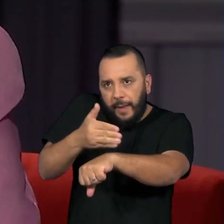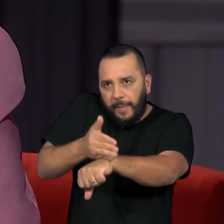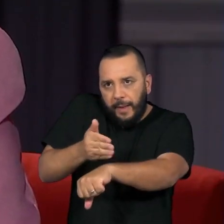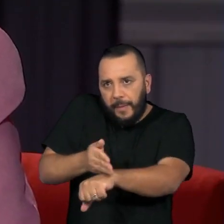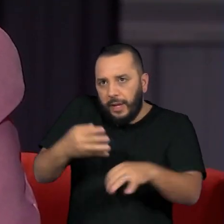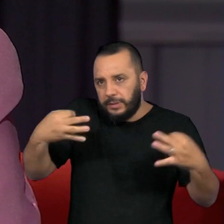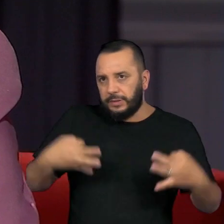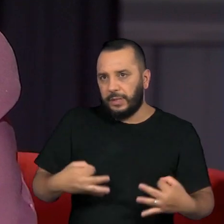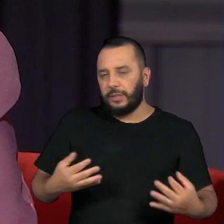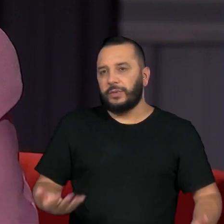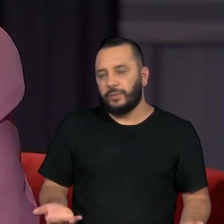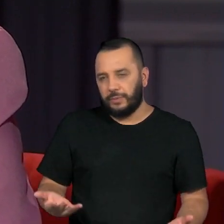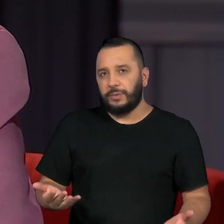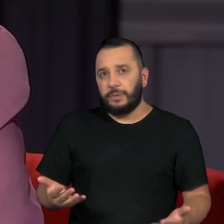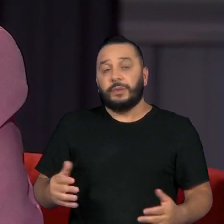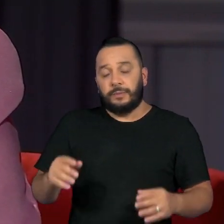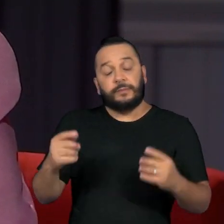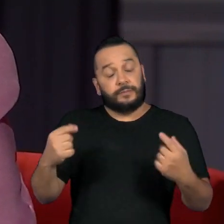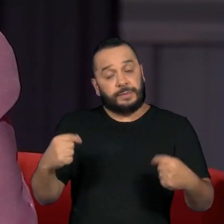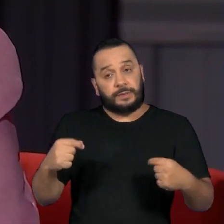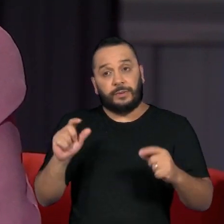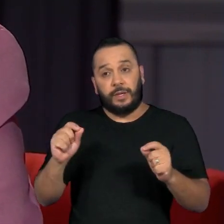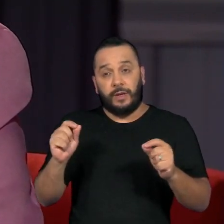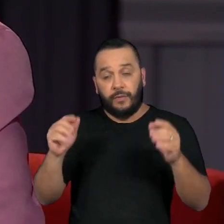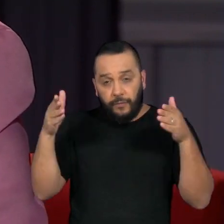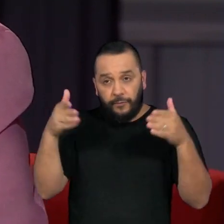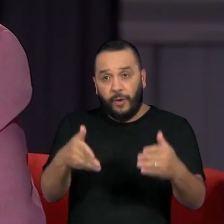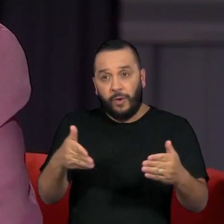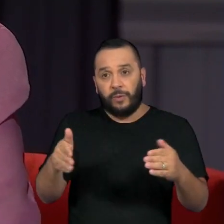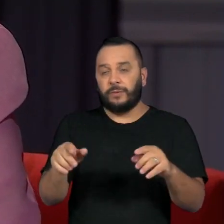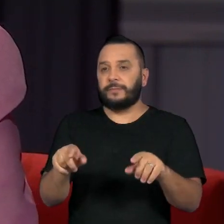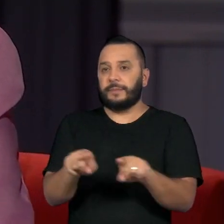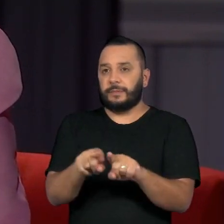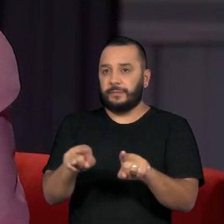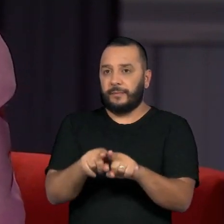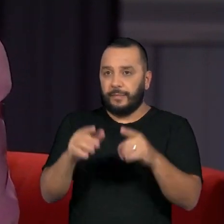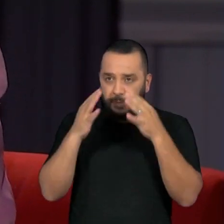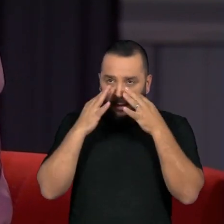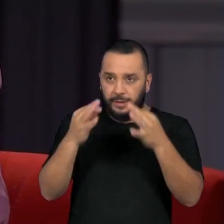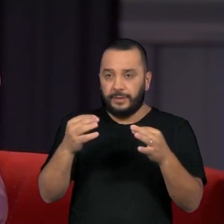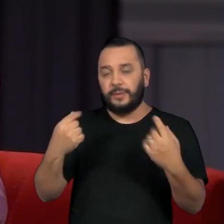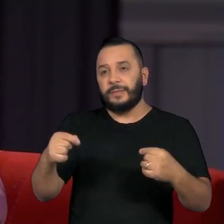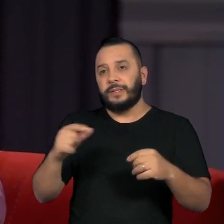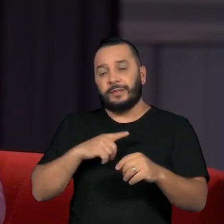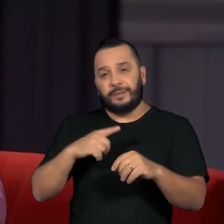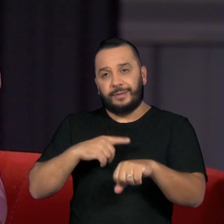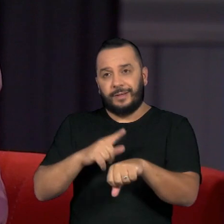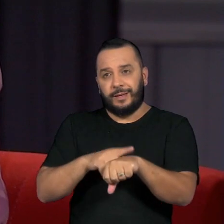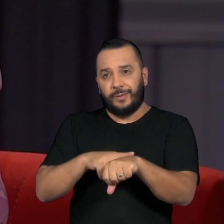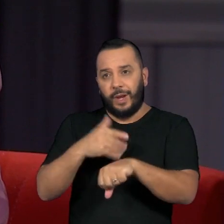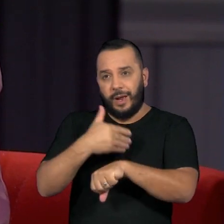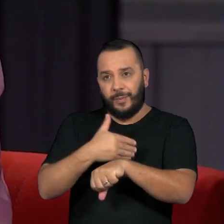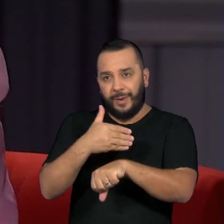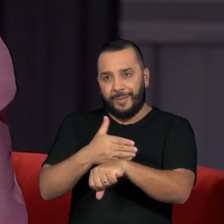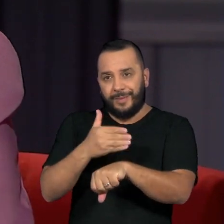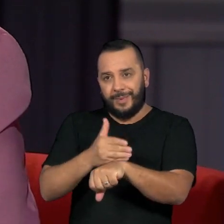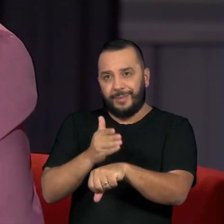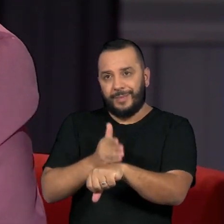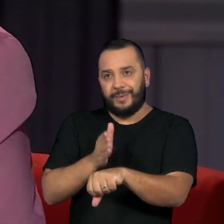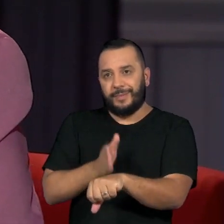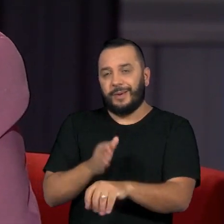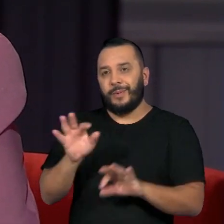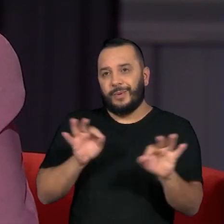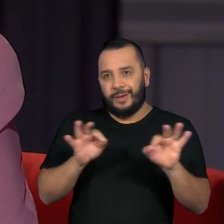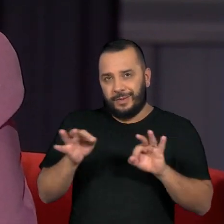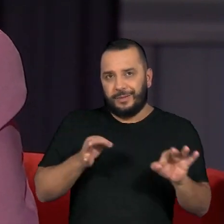gente falar em foco, em atenção, se a gente não tiver uma rotina organizada e se dedicar